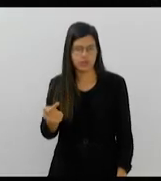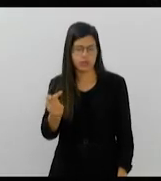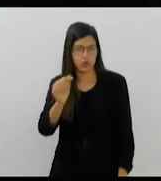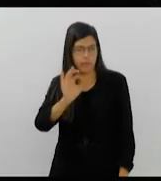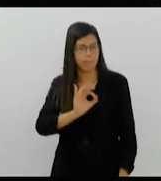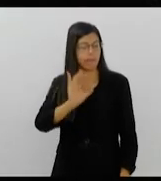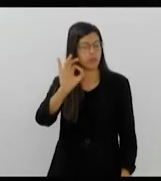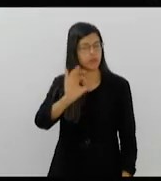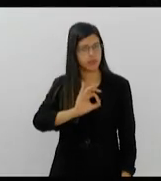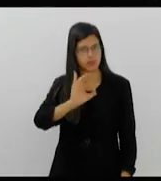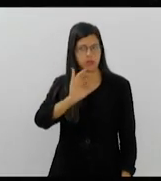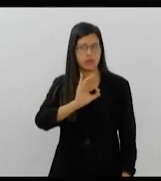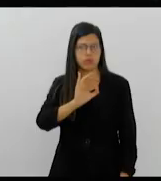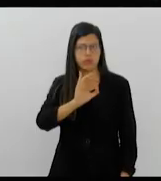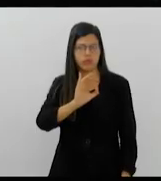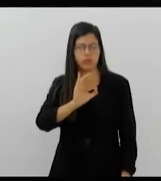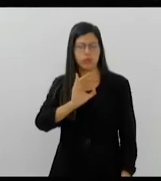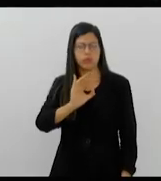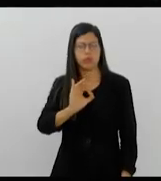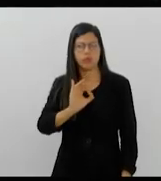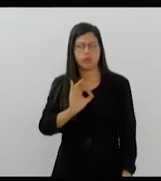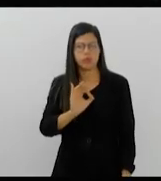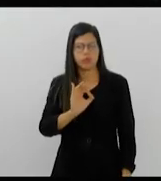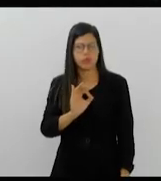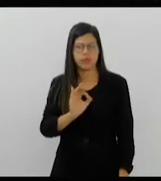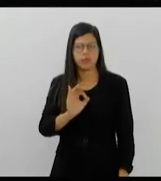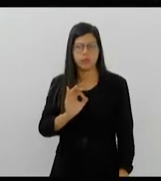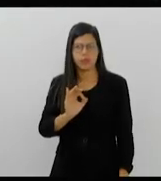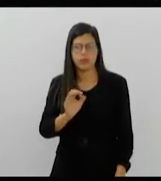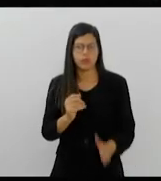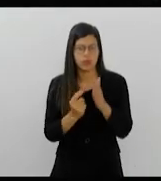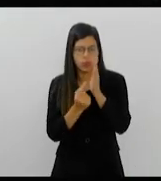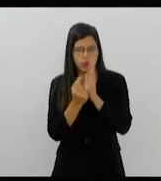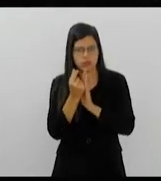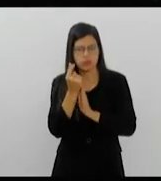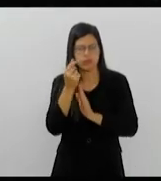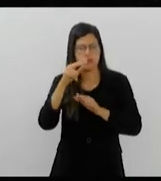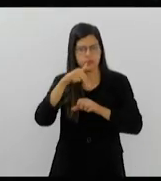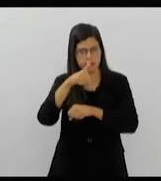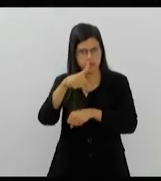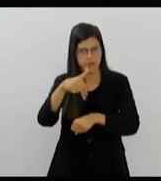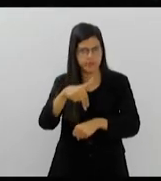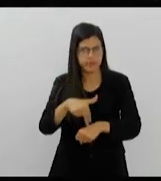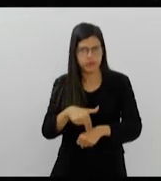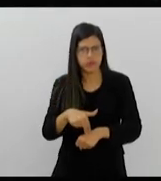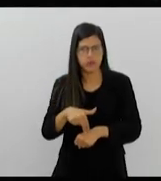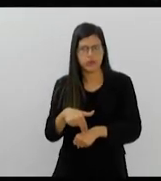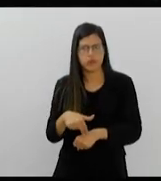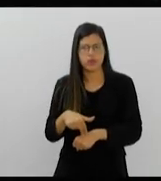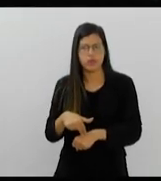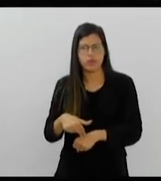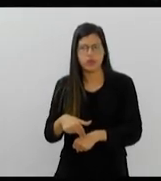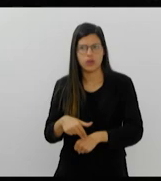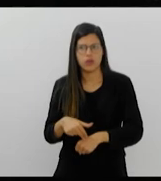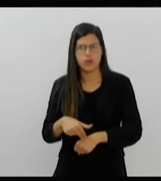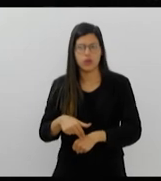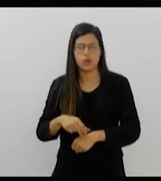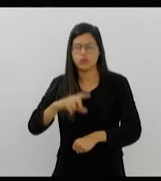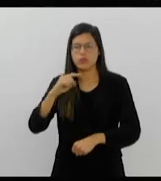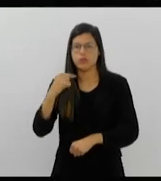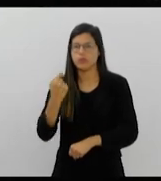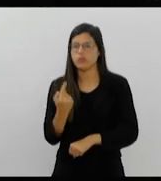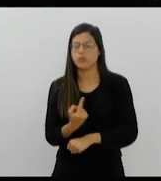1,7% aproximadamente do orçamento da União. E nós somos a